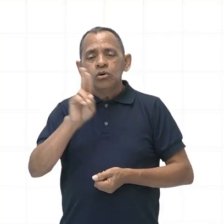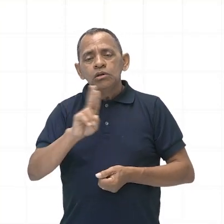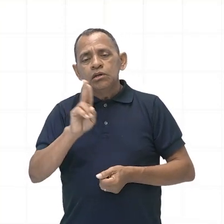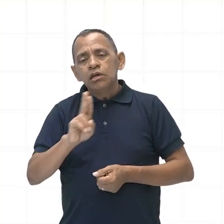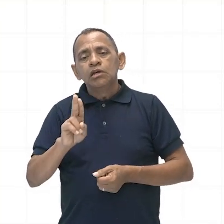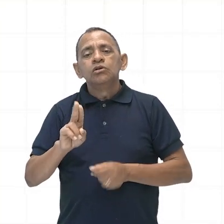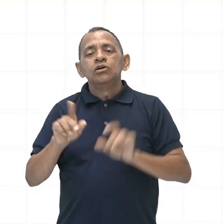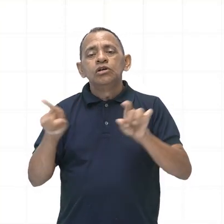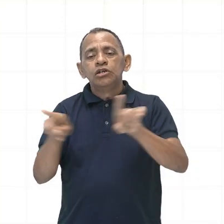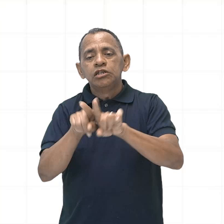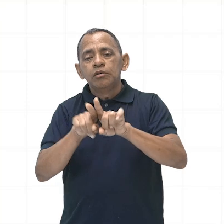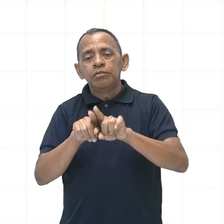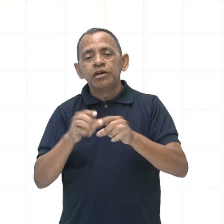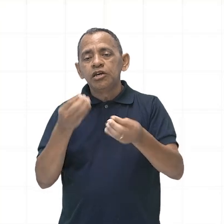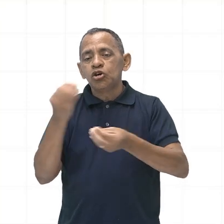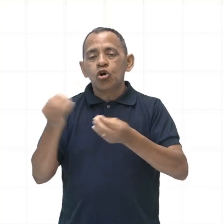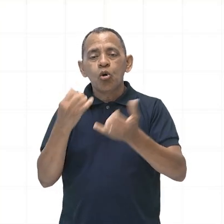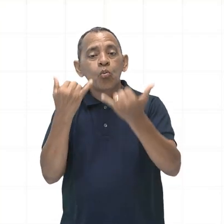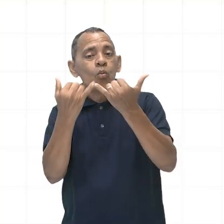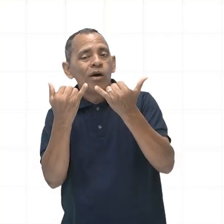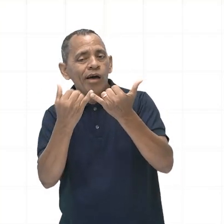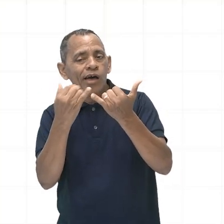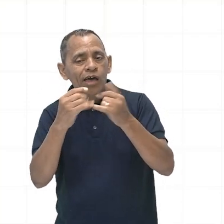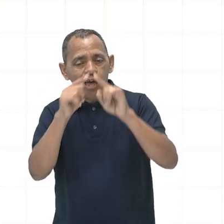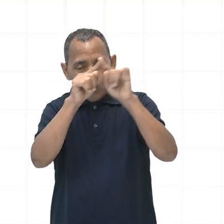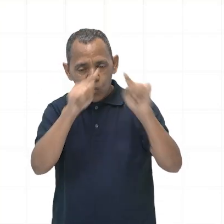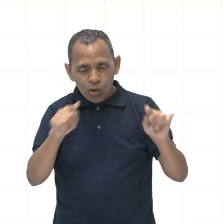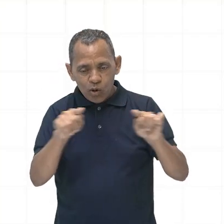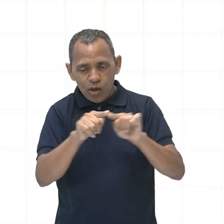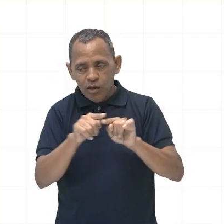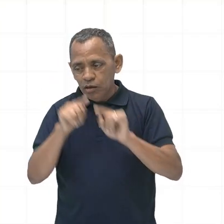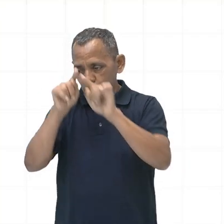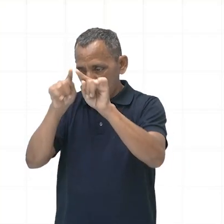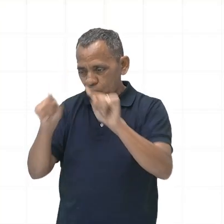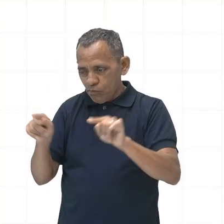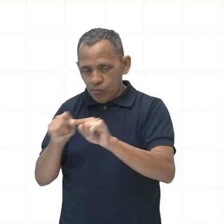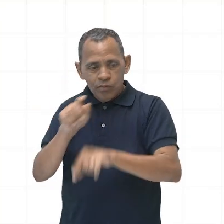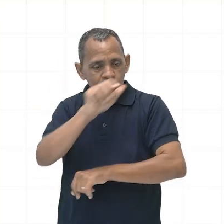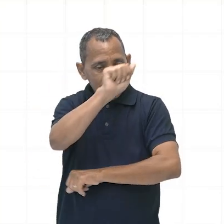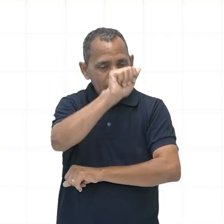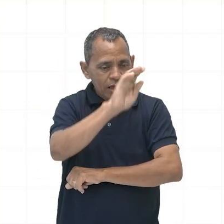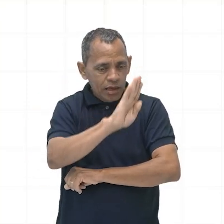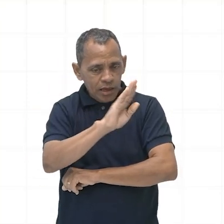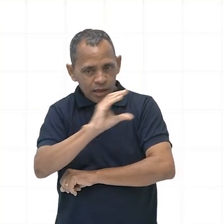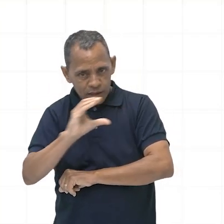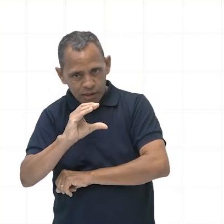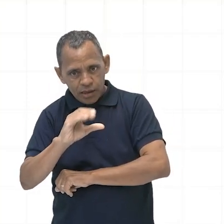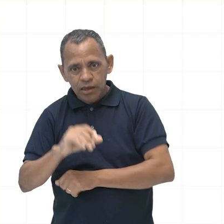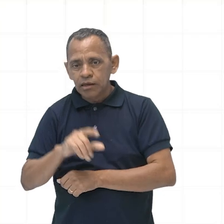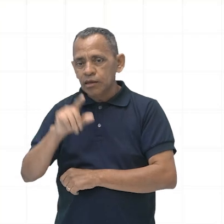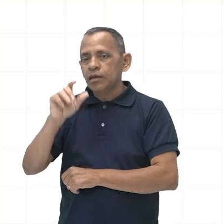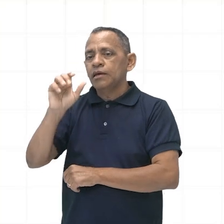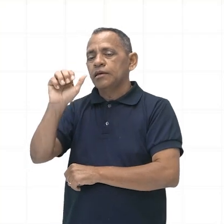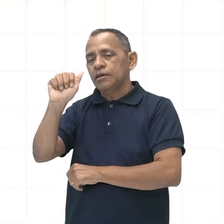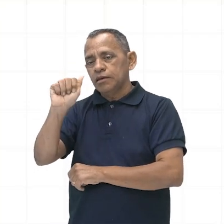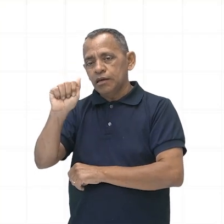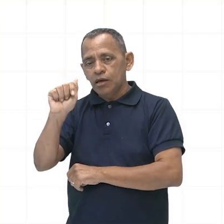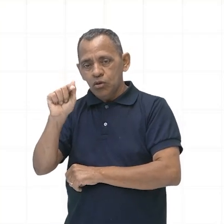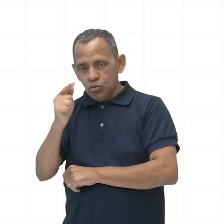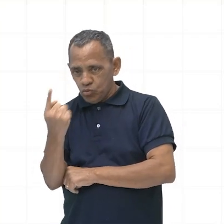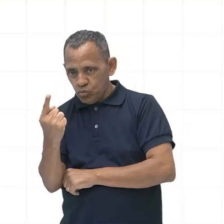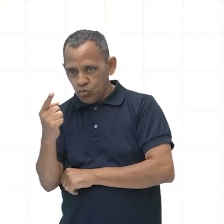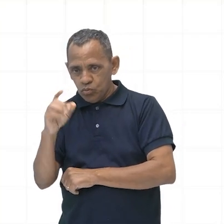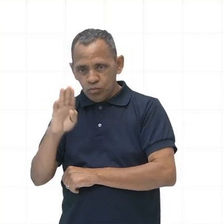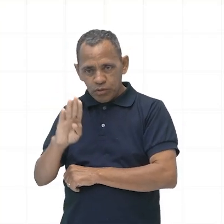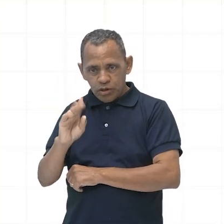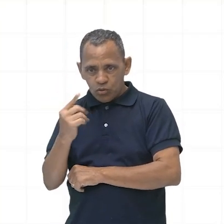trabalhamos a semelhança de triângulos. Dados dois triângulos ABC e A'B', C', vamos dizer que